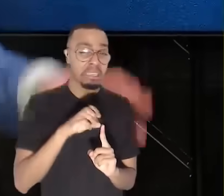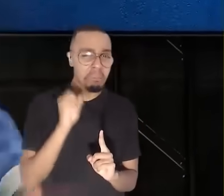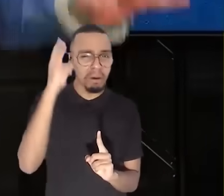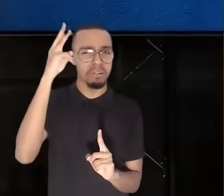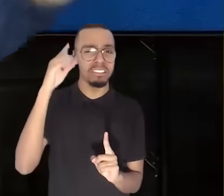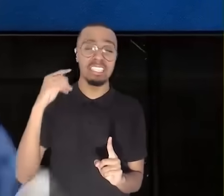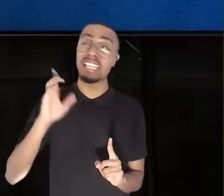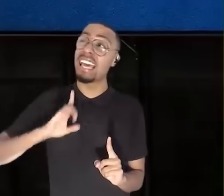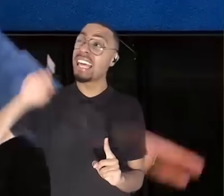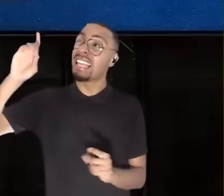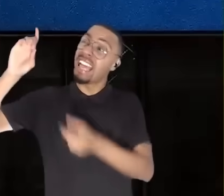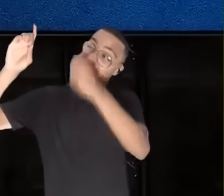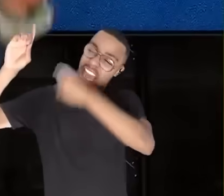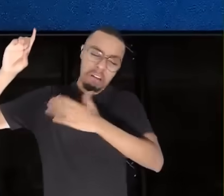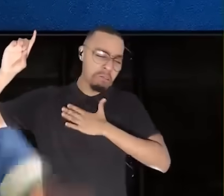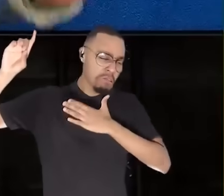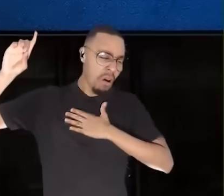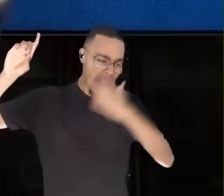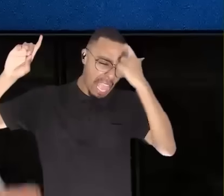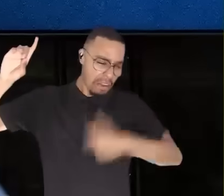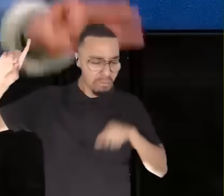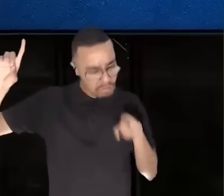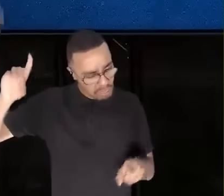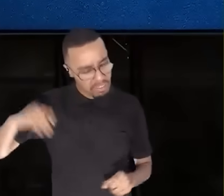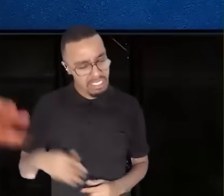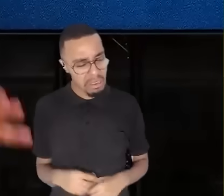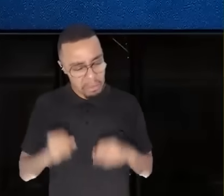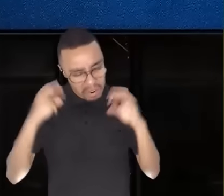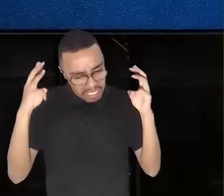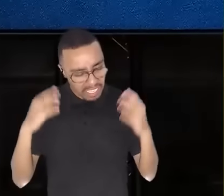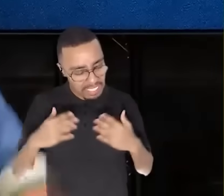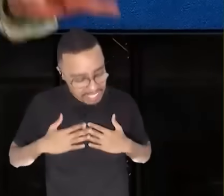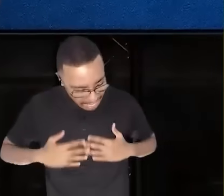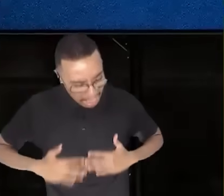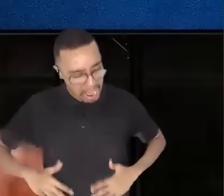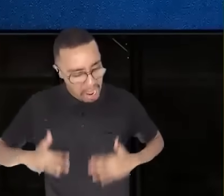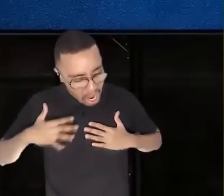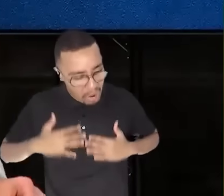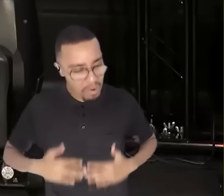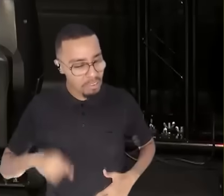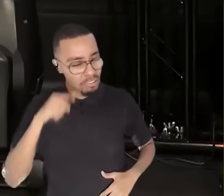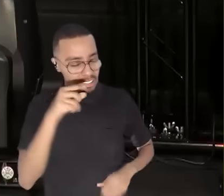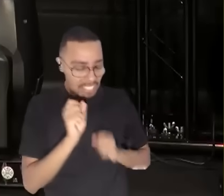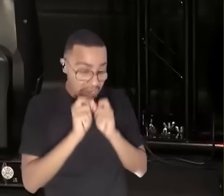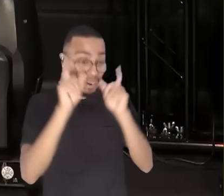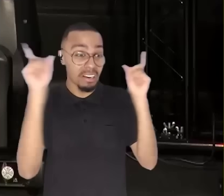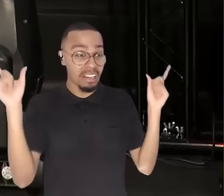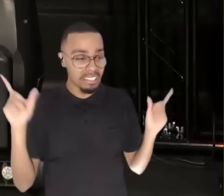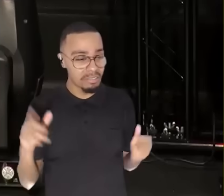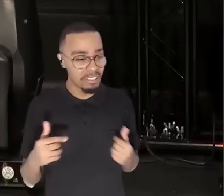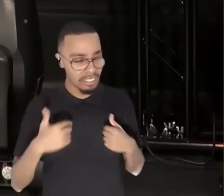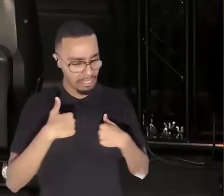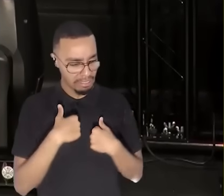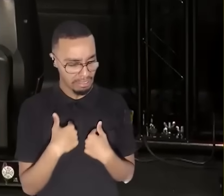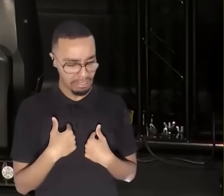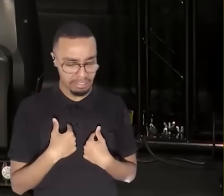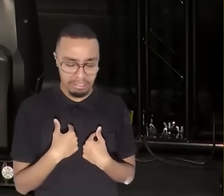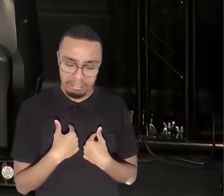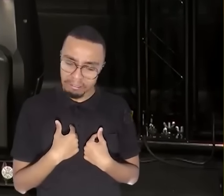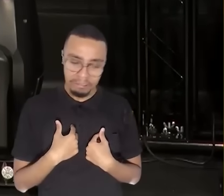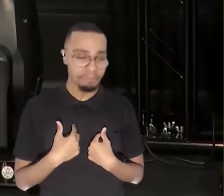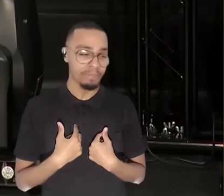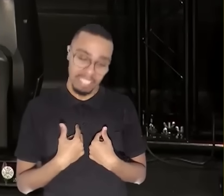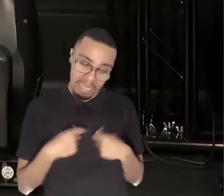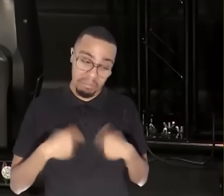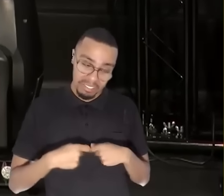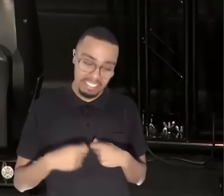eu sou tudo o que você precisa em todos os momentos da sua vida. Você vai acordar de manhã e vai dizer: eu nunca vivi isso, pastor,